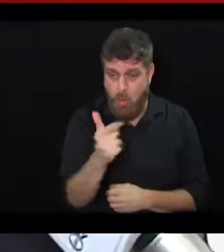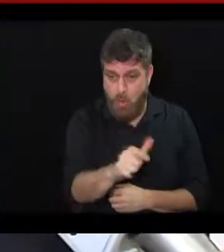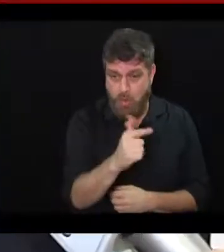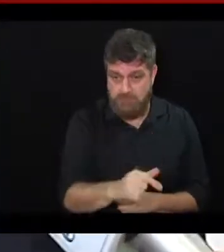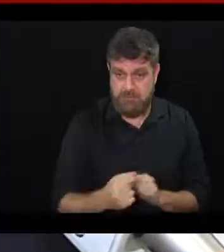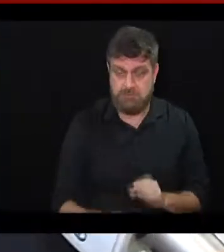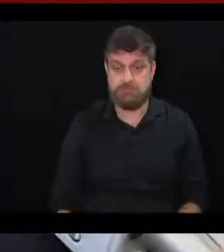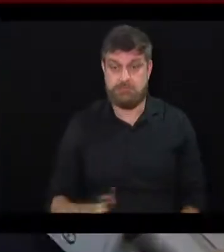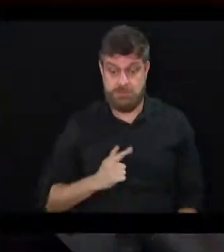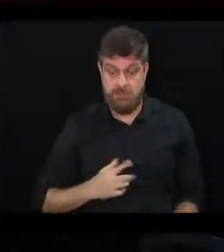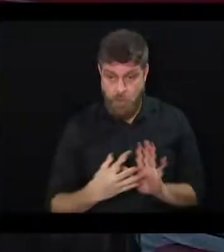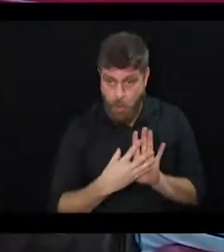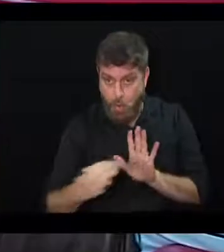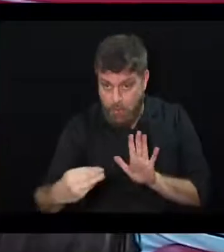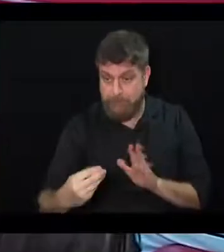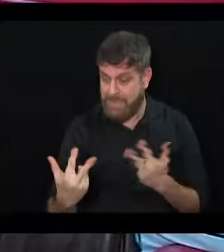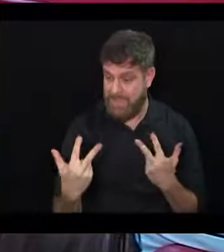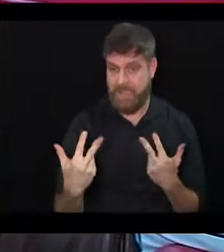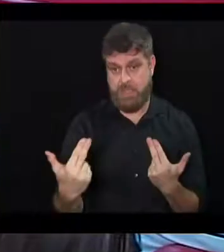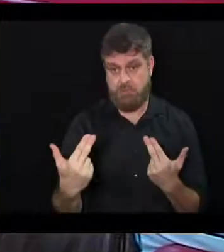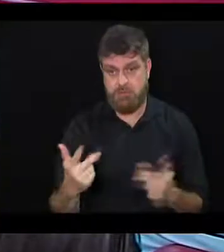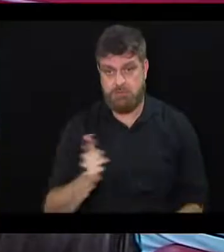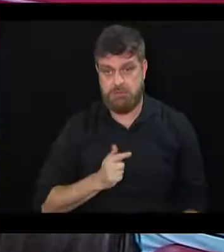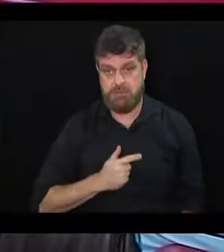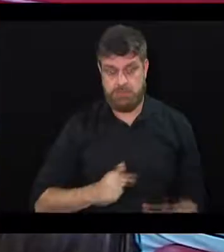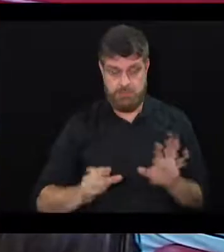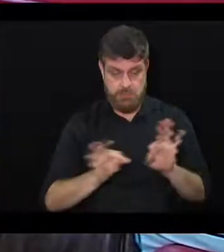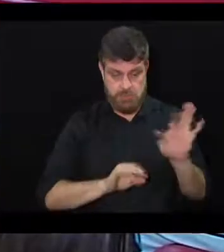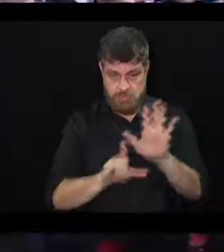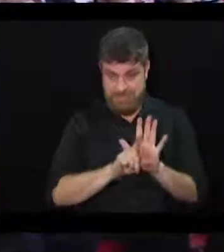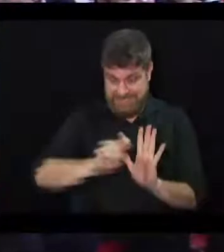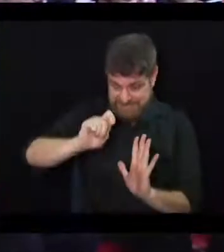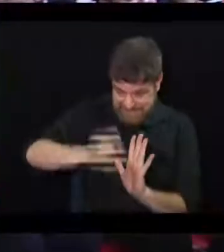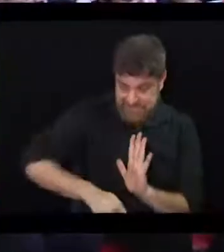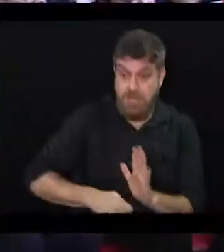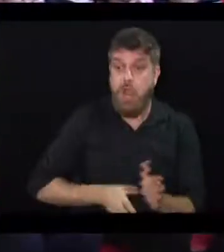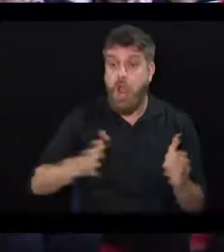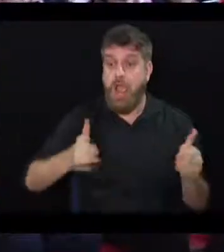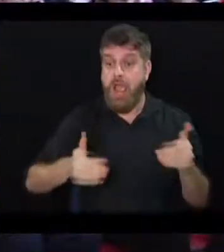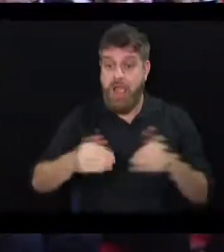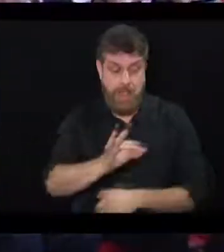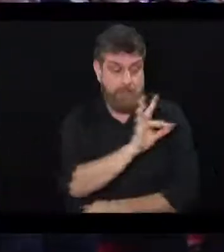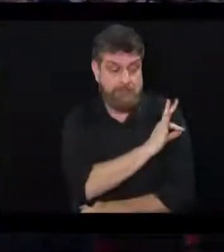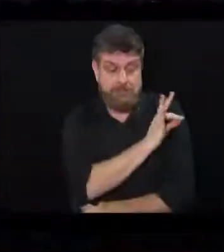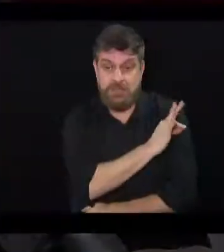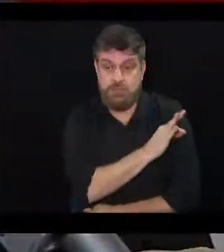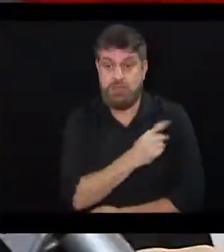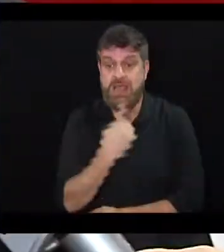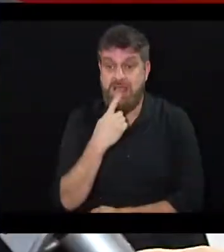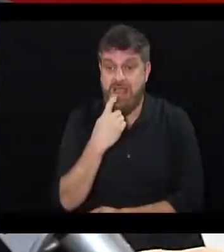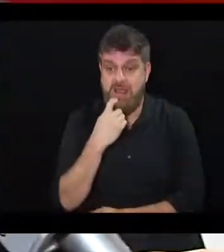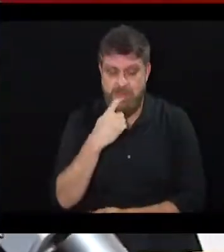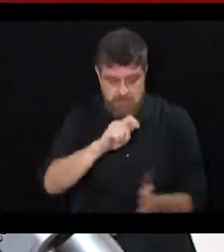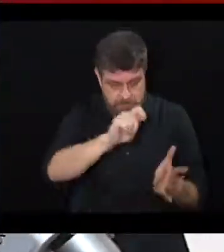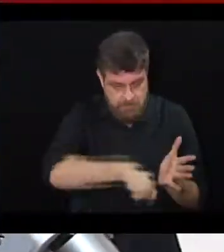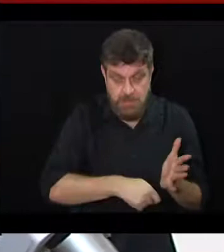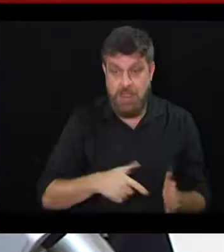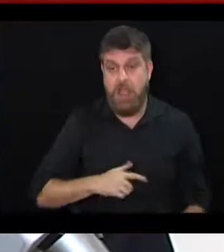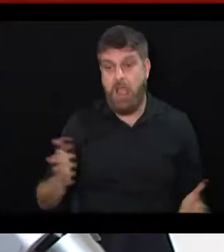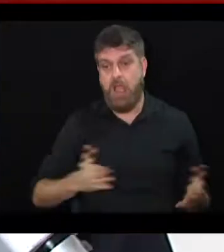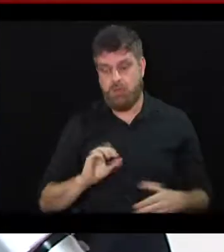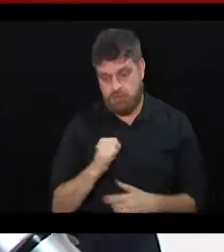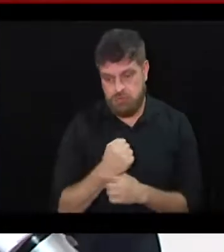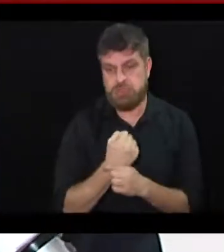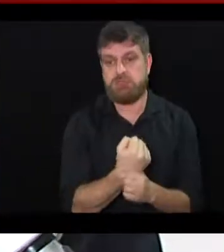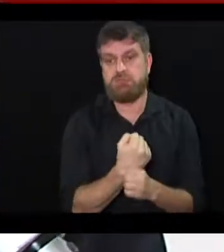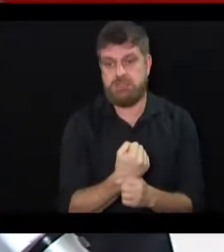dar um reflexo positivo. A cerimônia de assinatura do projeto de lei foi no Salão Vermelho da Prefeitura. Muda hoje é a segurança